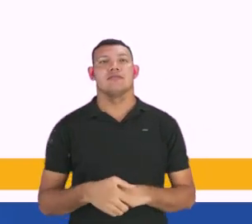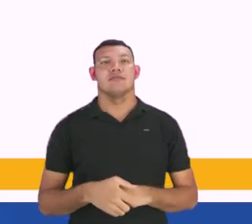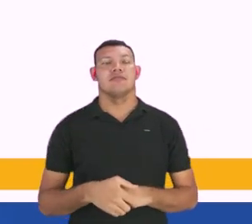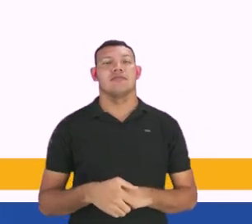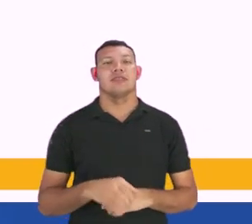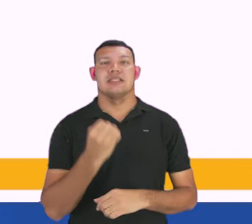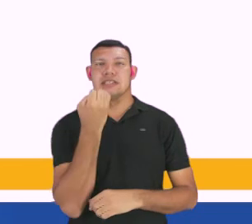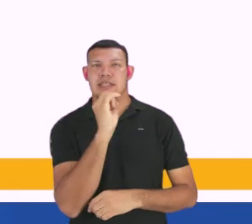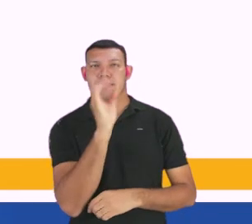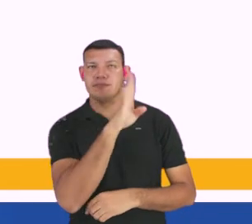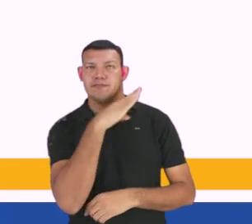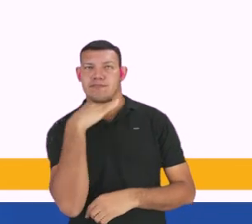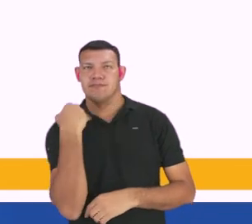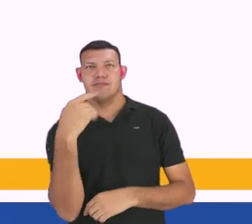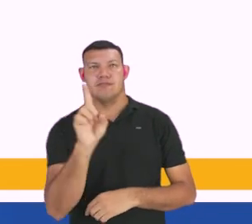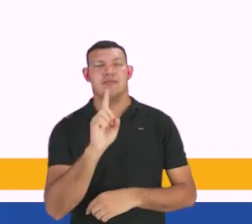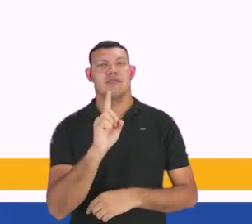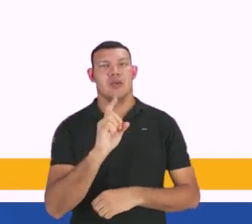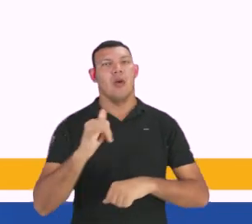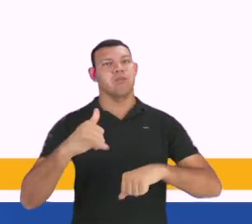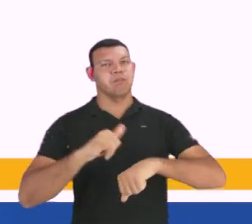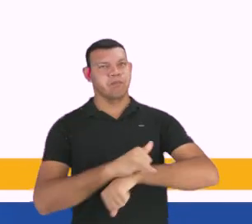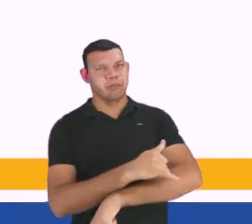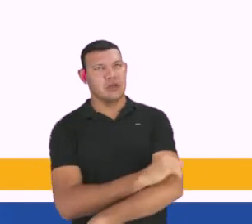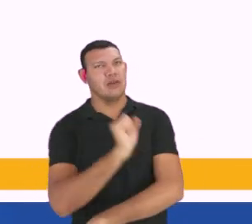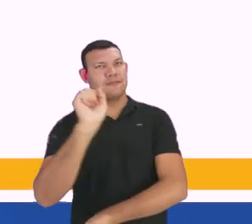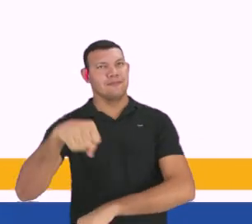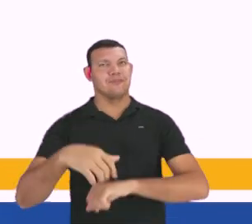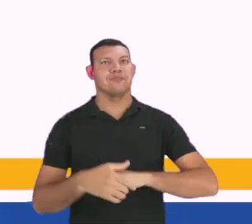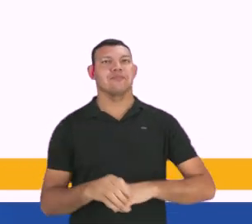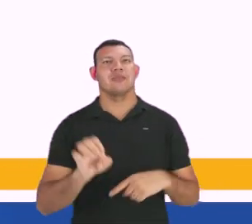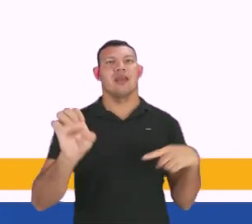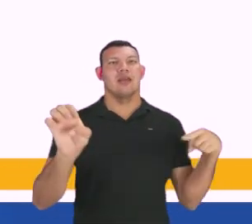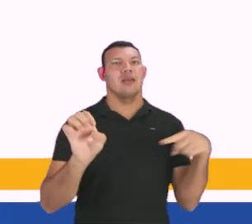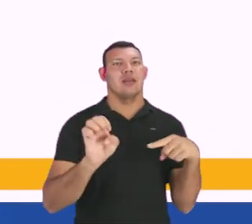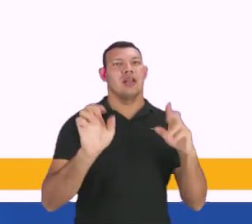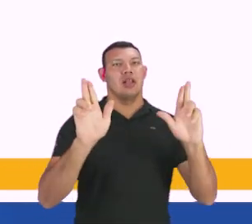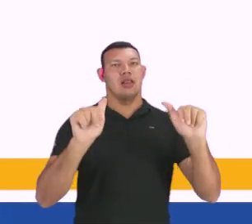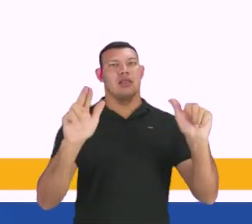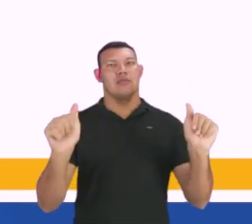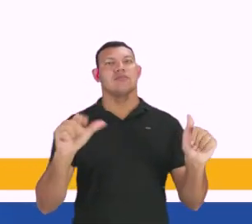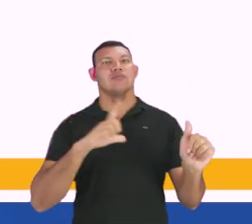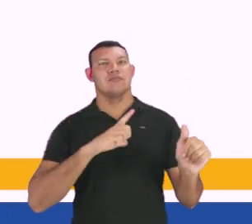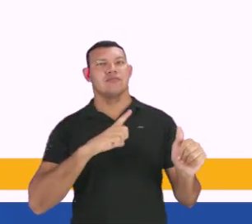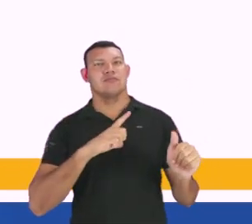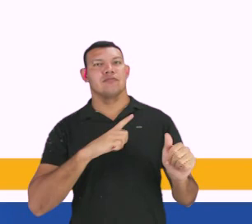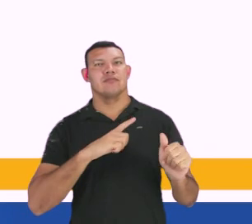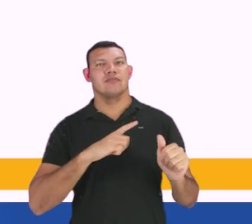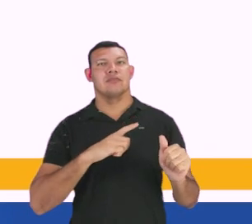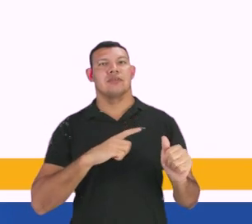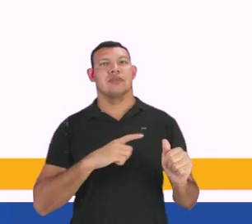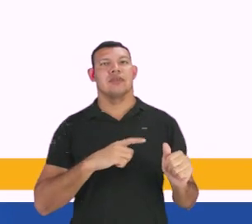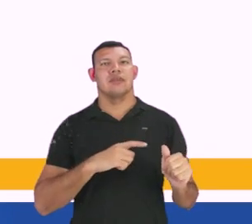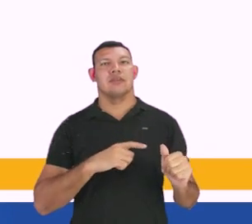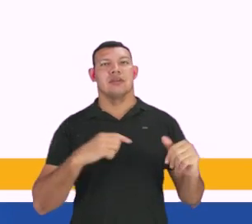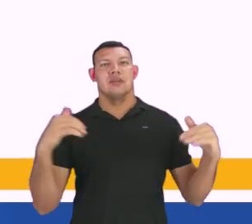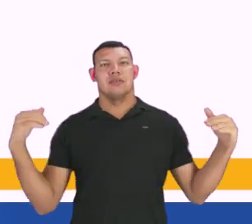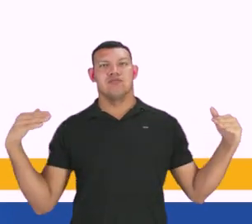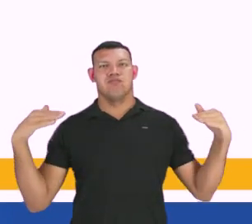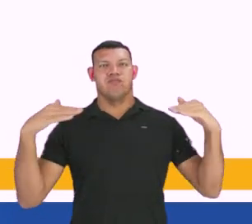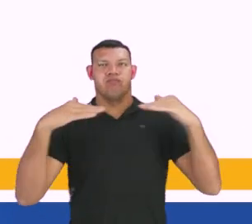argumento. Então, argumento é opinião. E, neste caso, de autoridade que está se perguntando. Então, qual é a